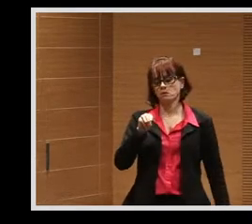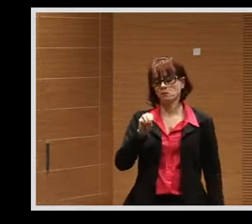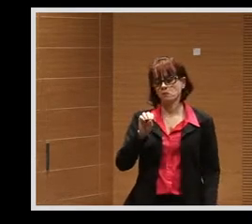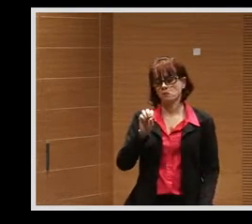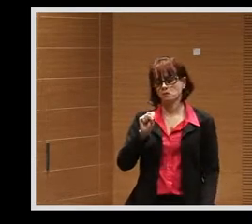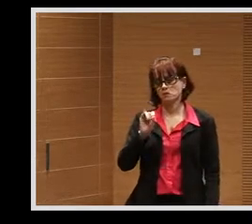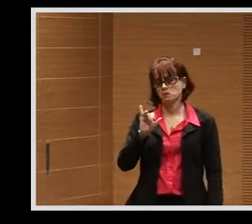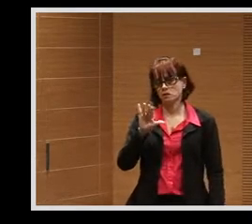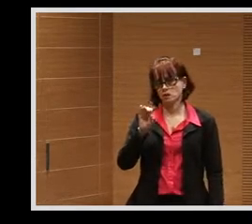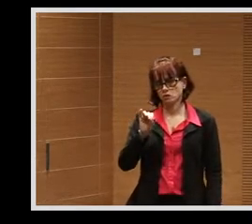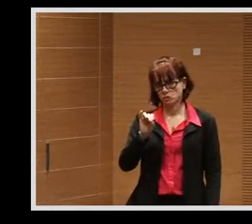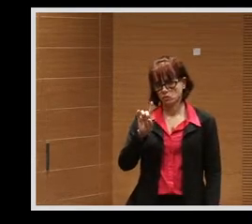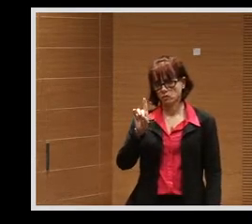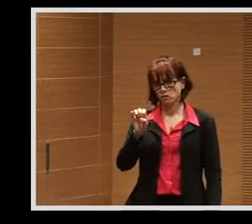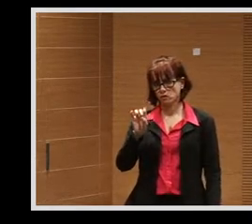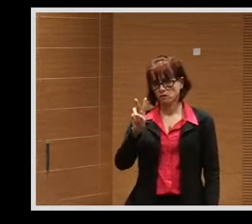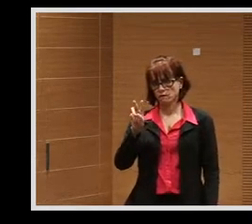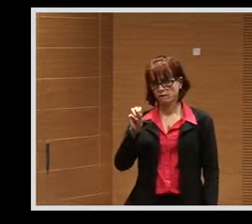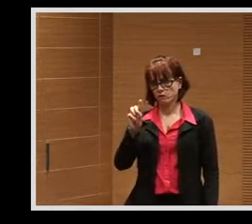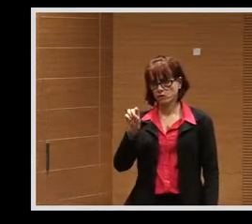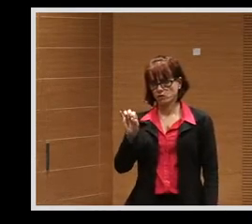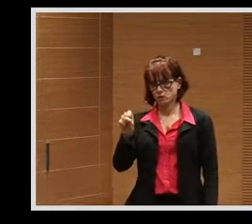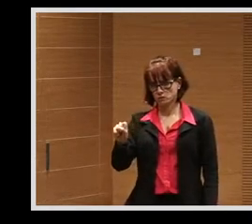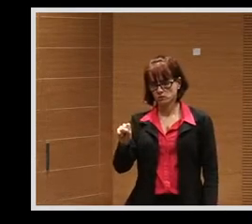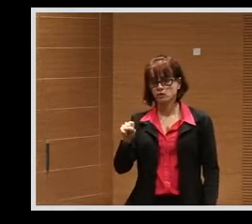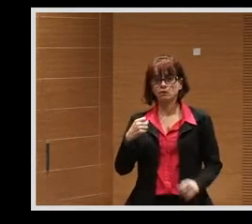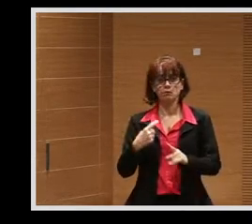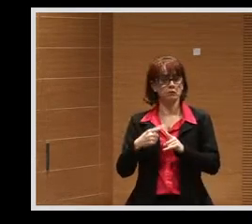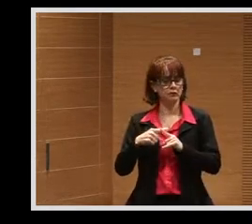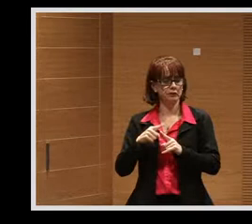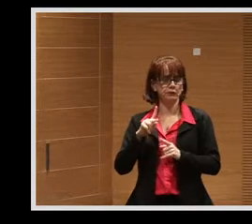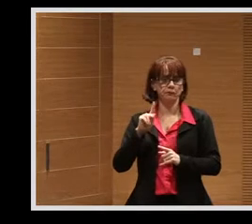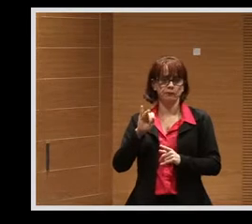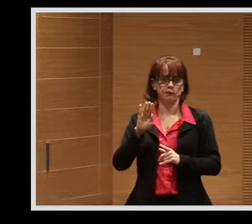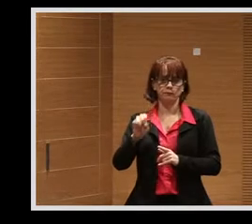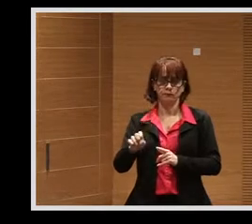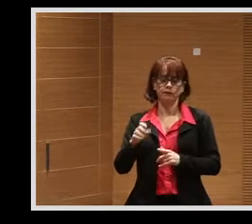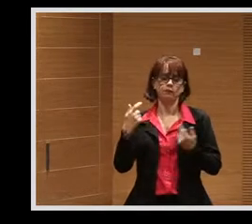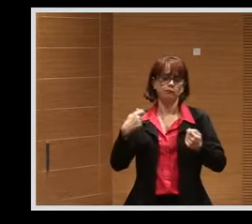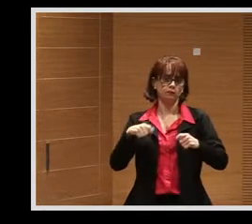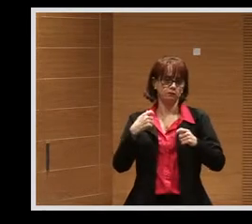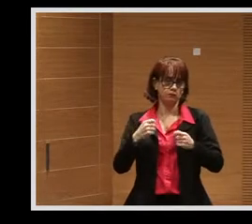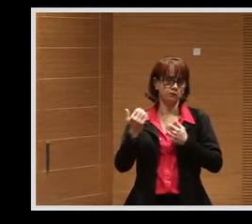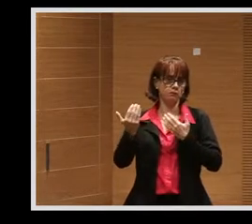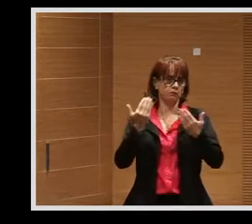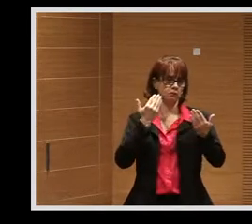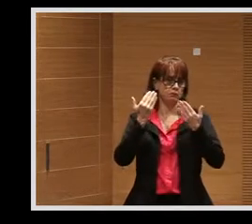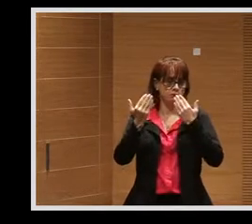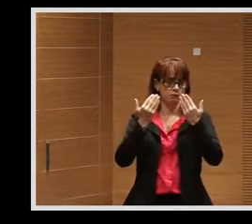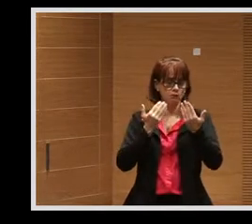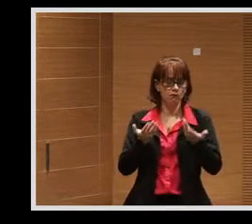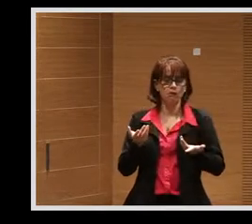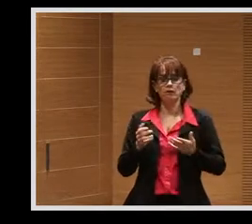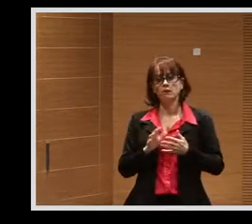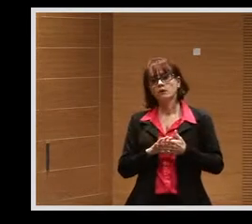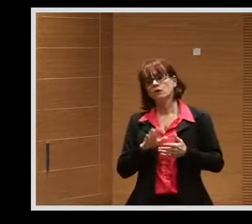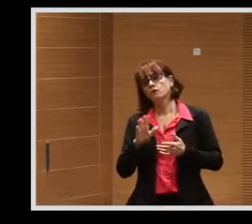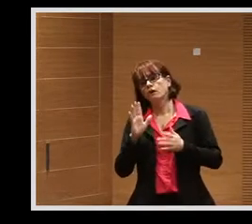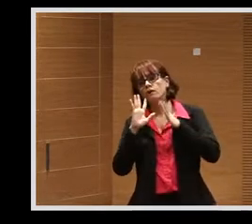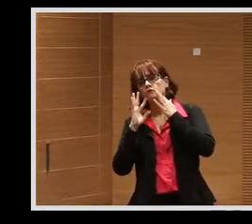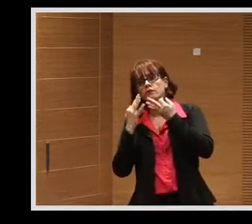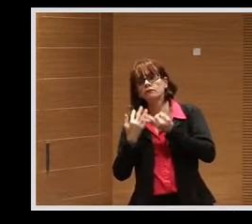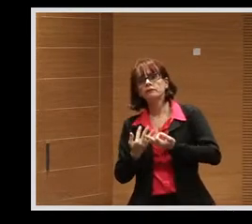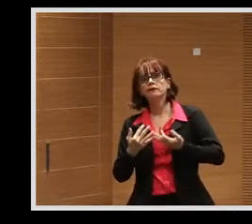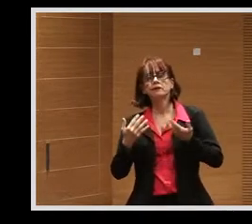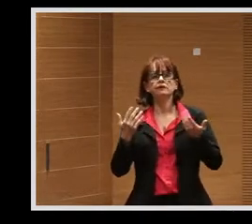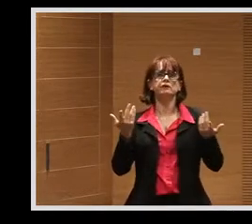o pai e a mãe precisavam de atendimento psicológico, falta estímulo, o pai, a família vai entender